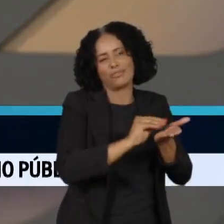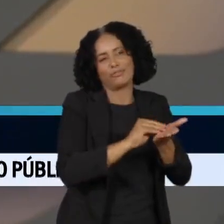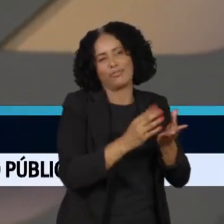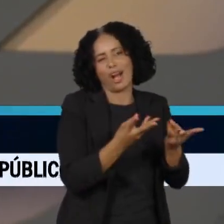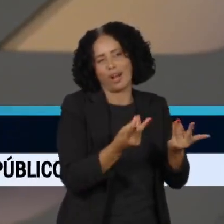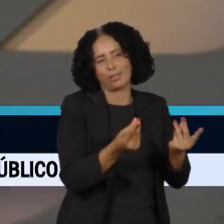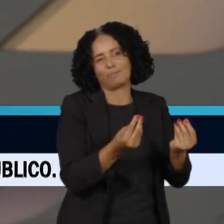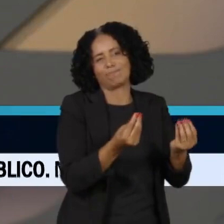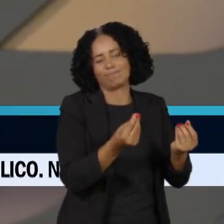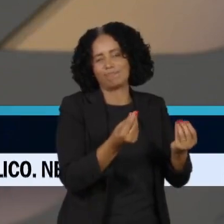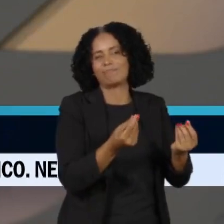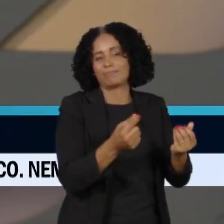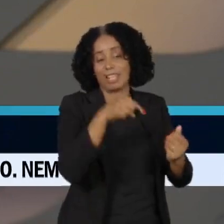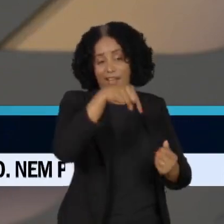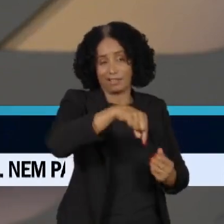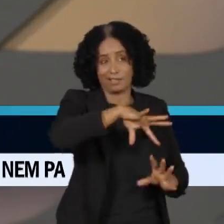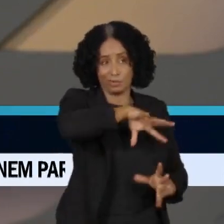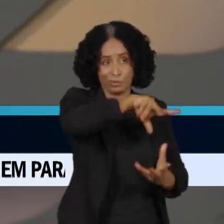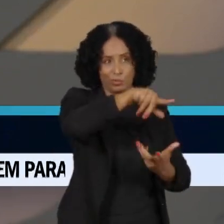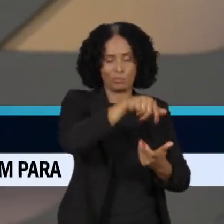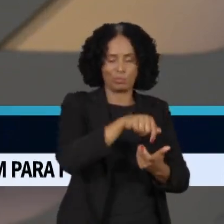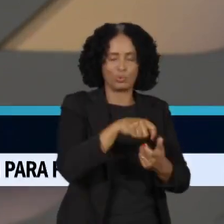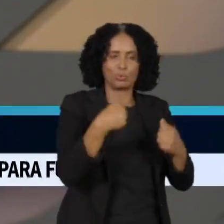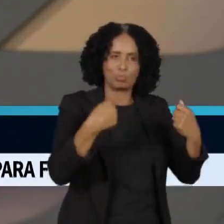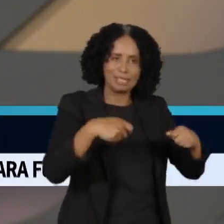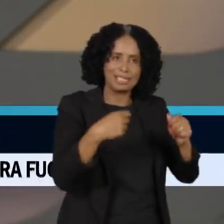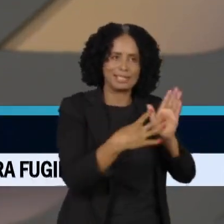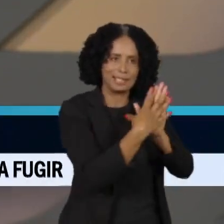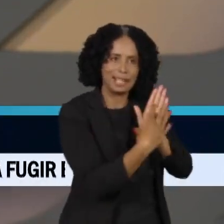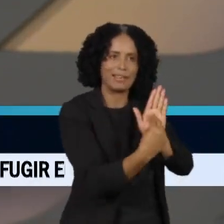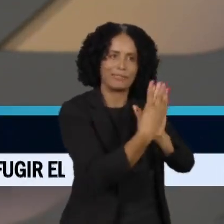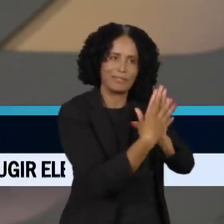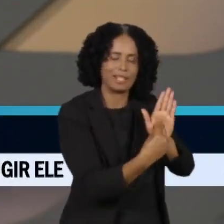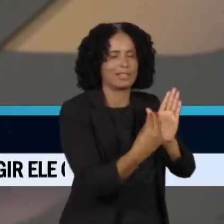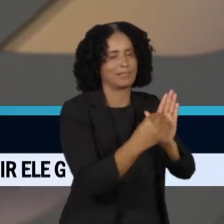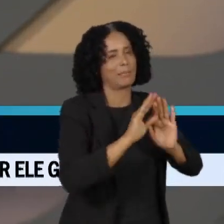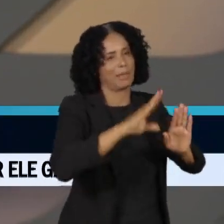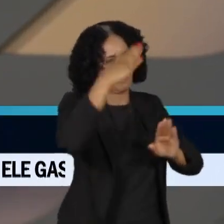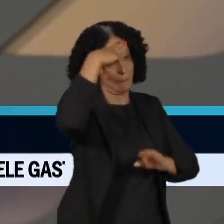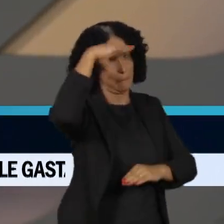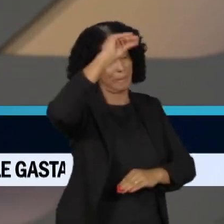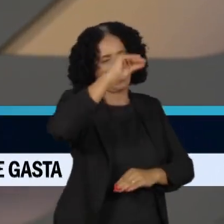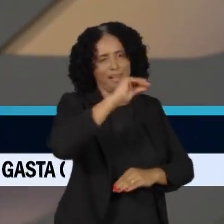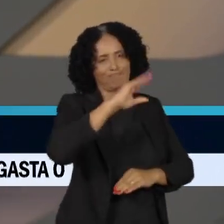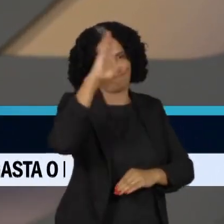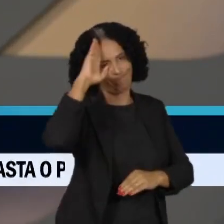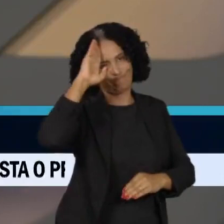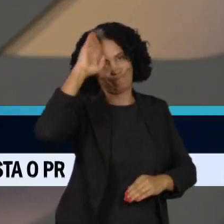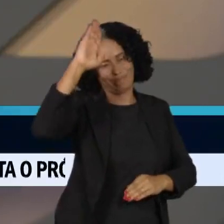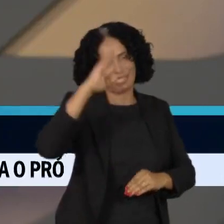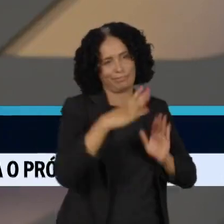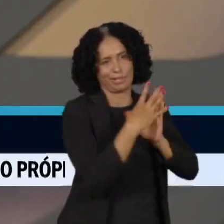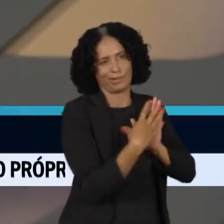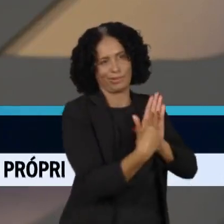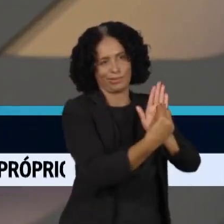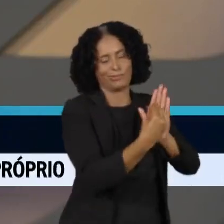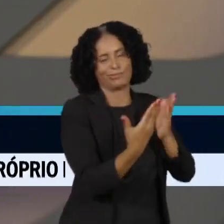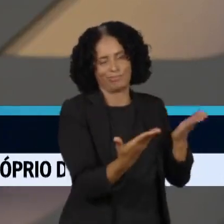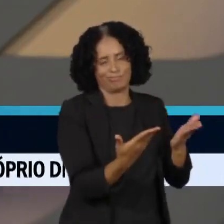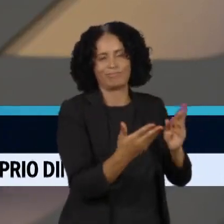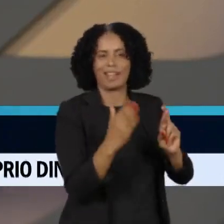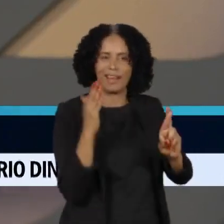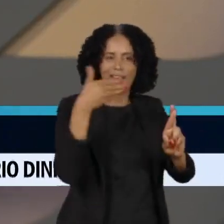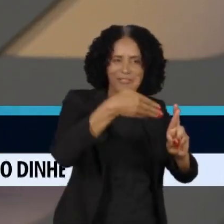que precisa de referências, eu acho que o Pelé é uma grande referência. Quer dizer, uma referência, um